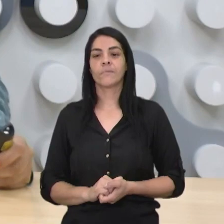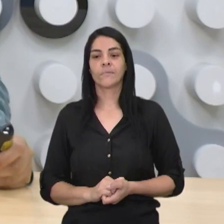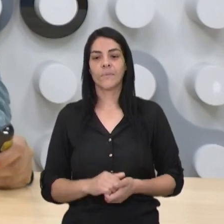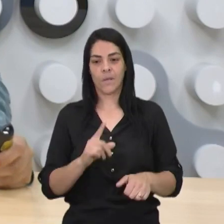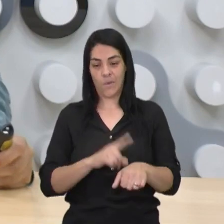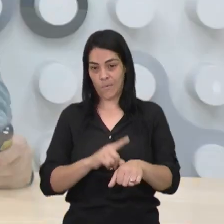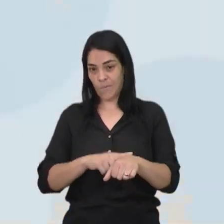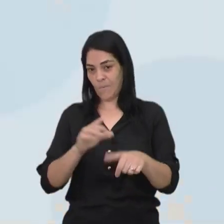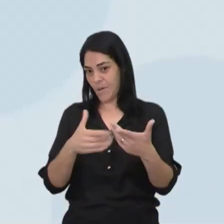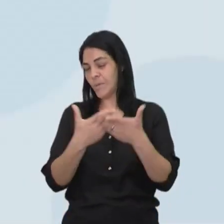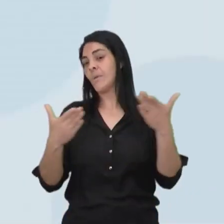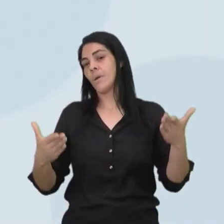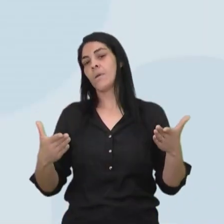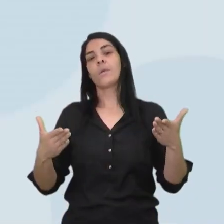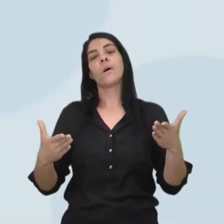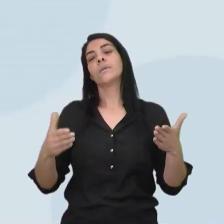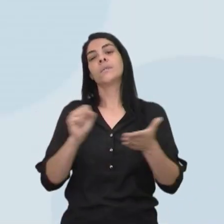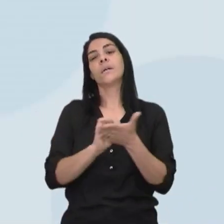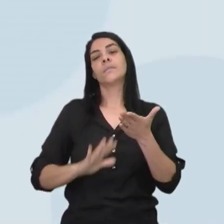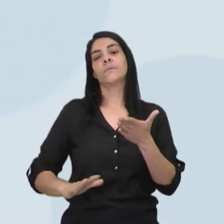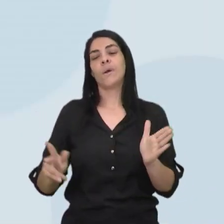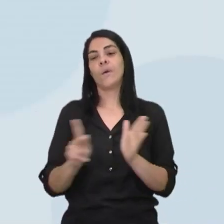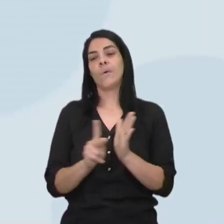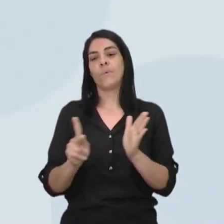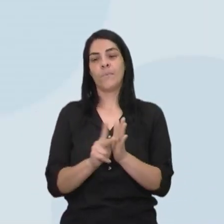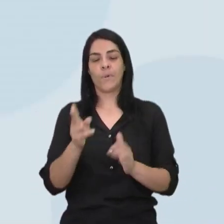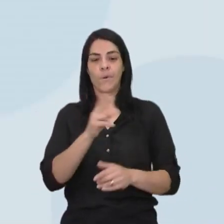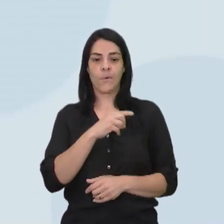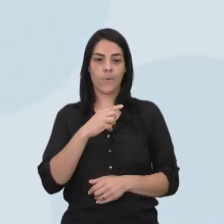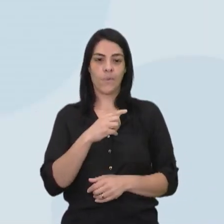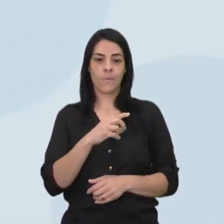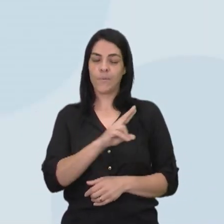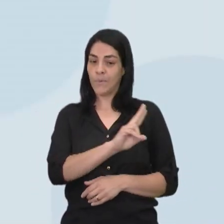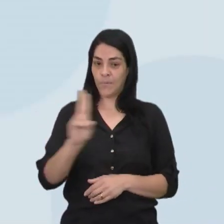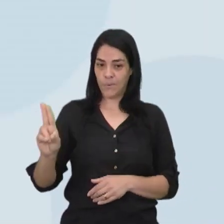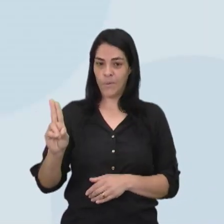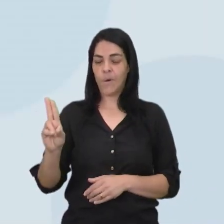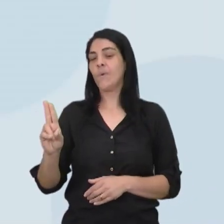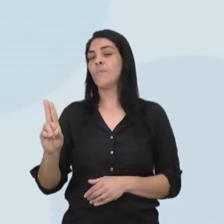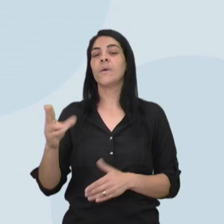nós estamos, então, dessa atividade? O próprio nome da aula já falou aí para vocês,